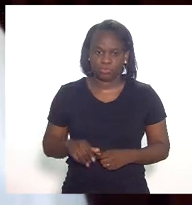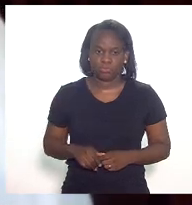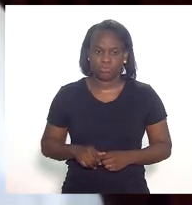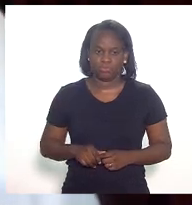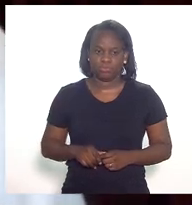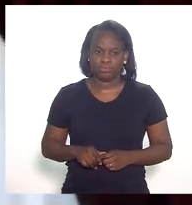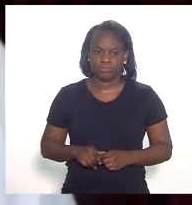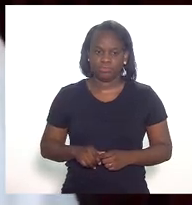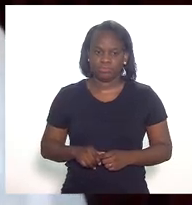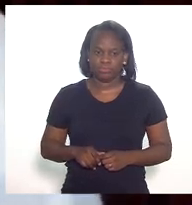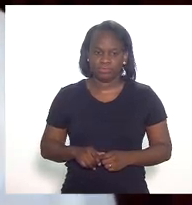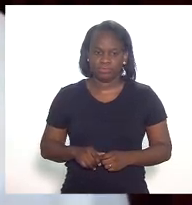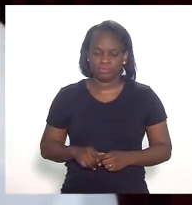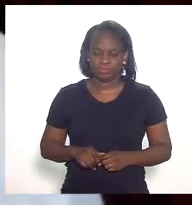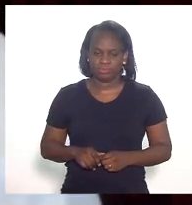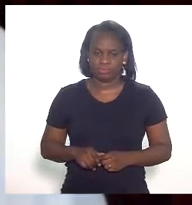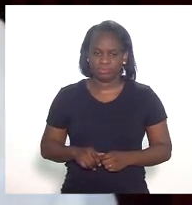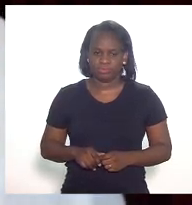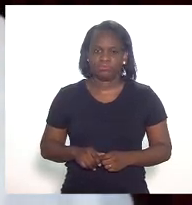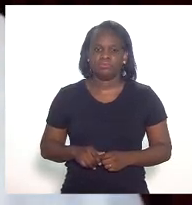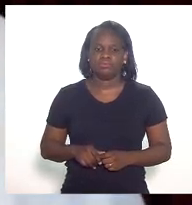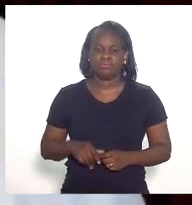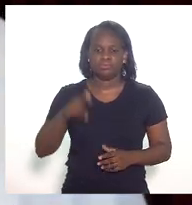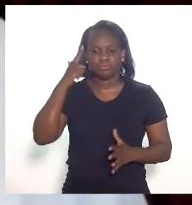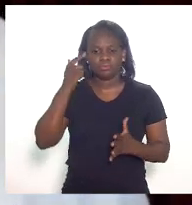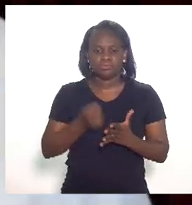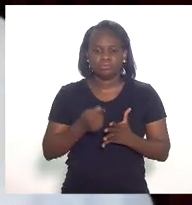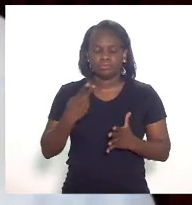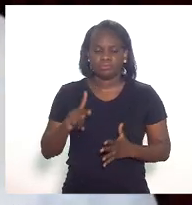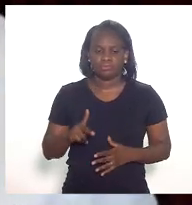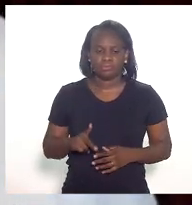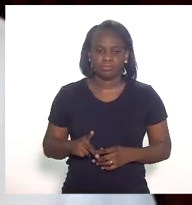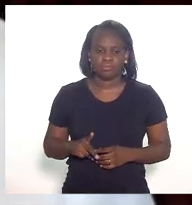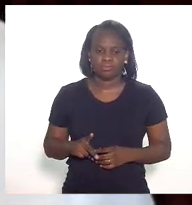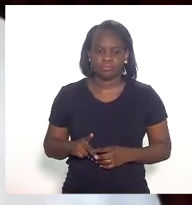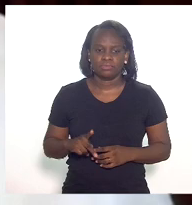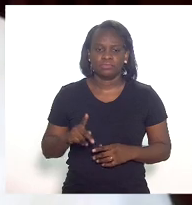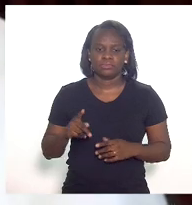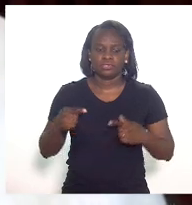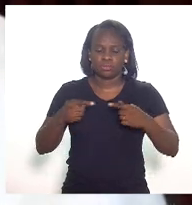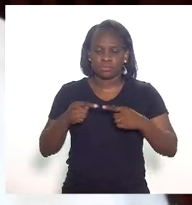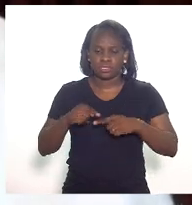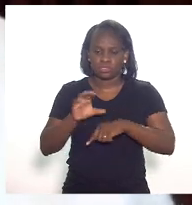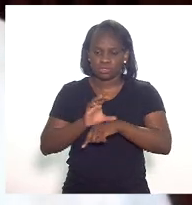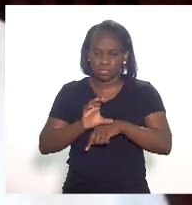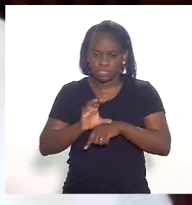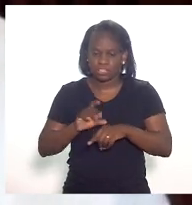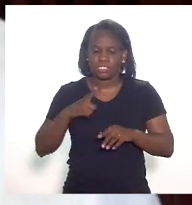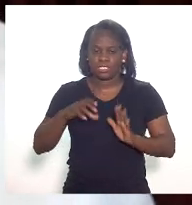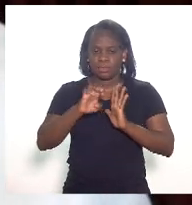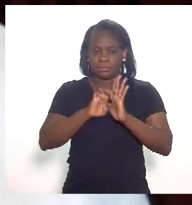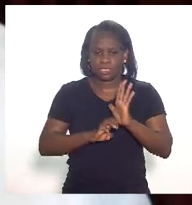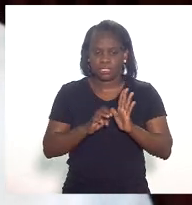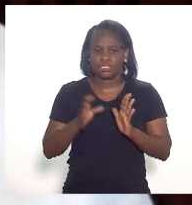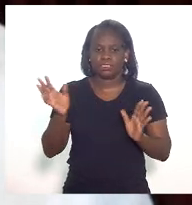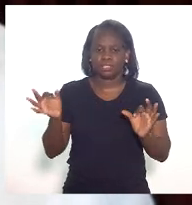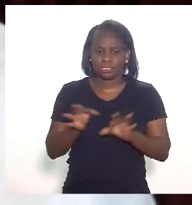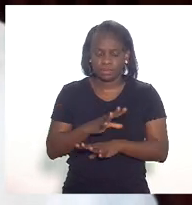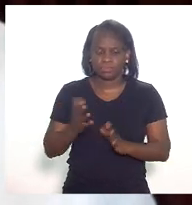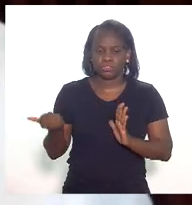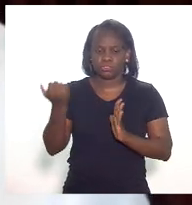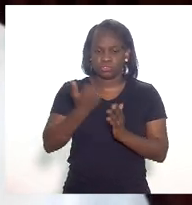Brazão, o parecer é pela constitucionalidade com emendas concluído por substitutivo.